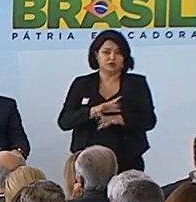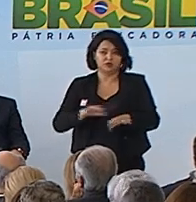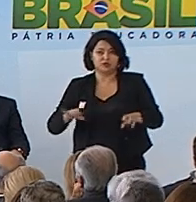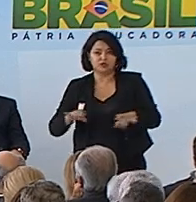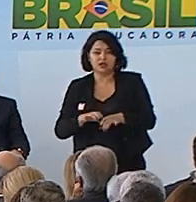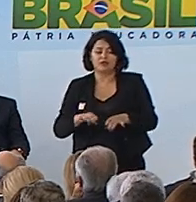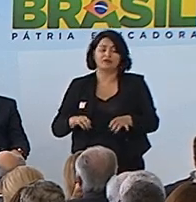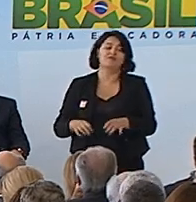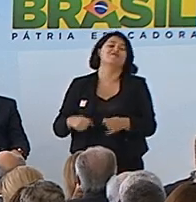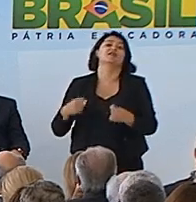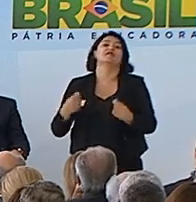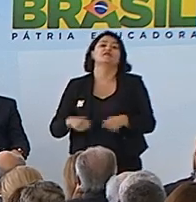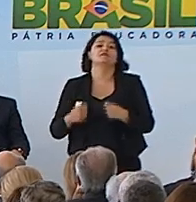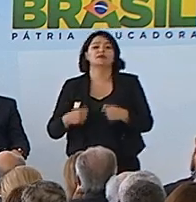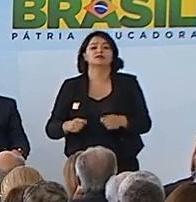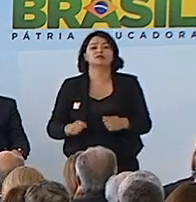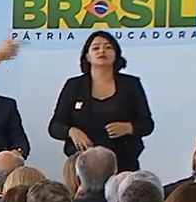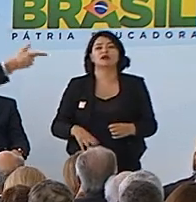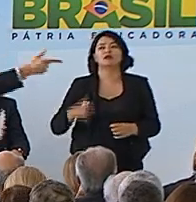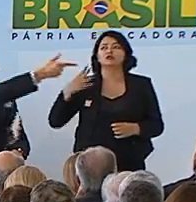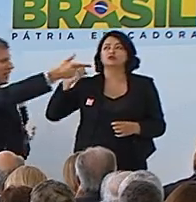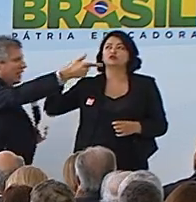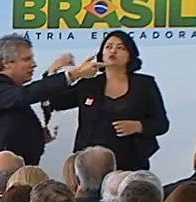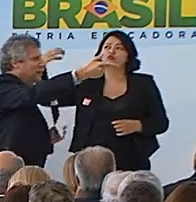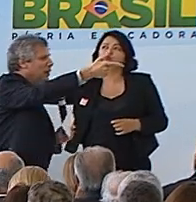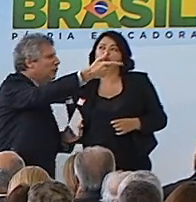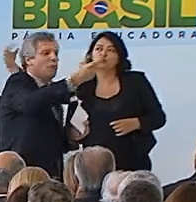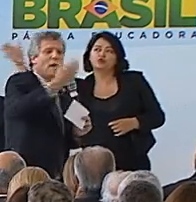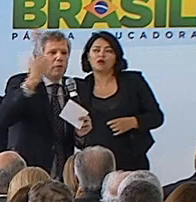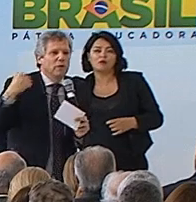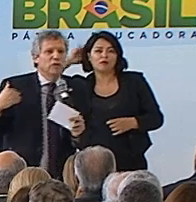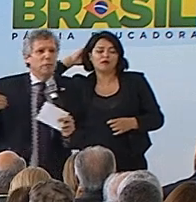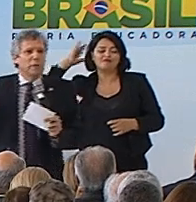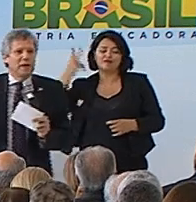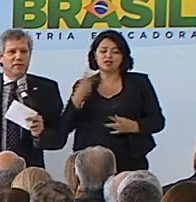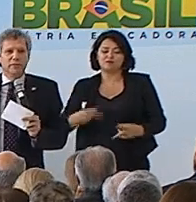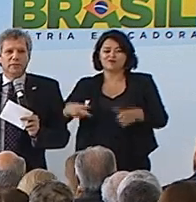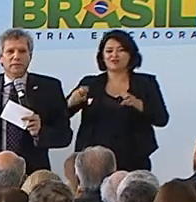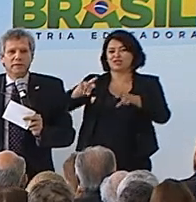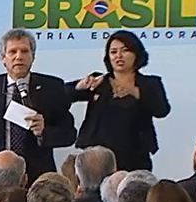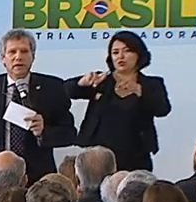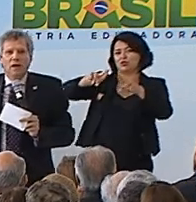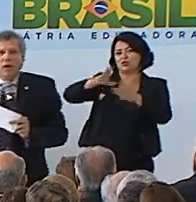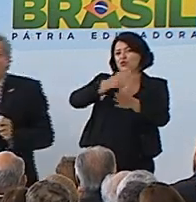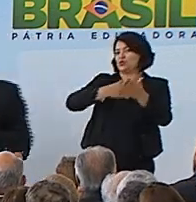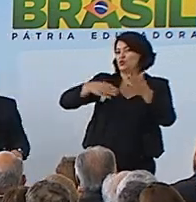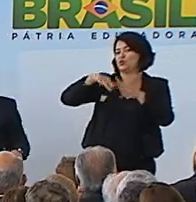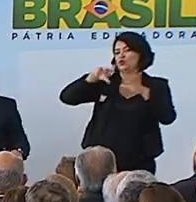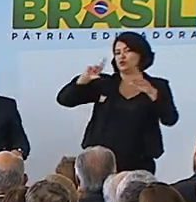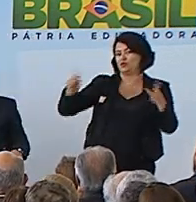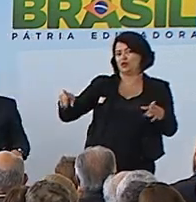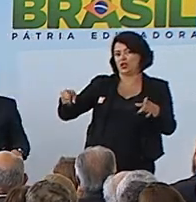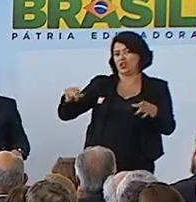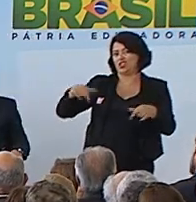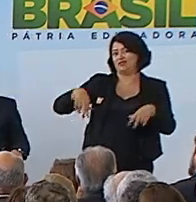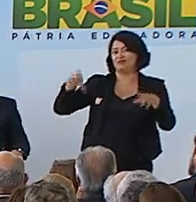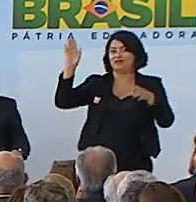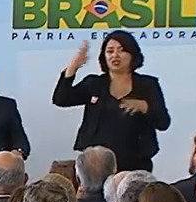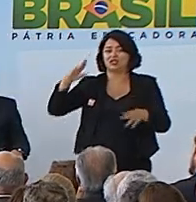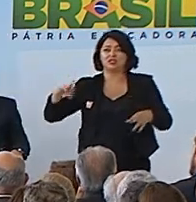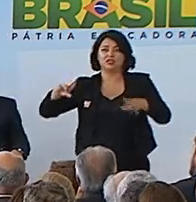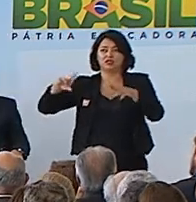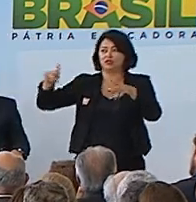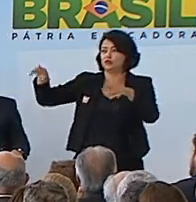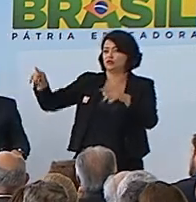vai ter que ir lá na Paraíba e vai ver que é tudo diferente lá não é bom isso pro Brasil outra se ela quiser abrir uma